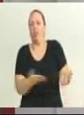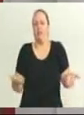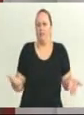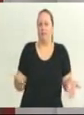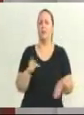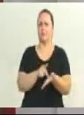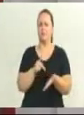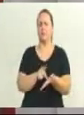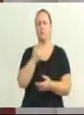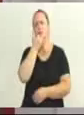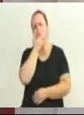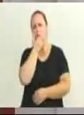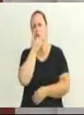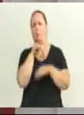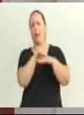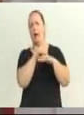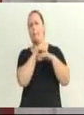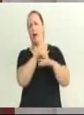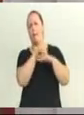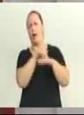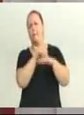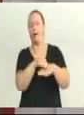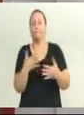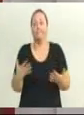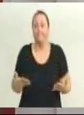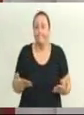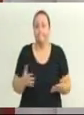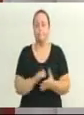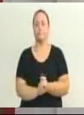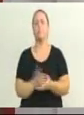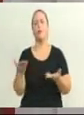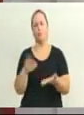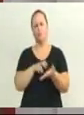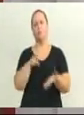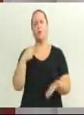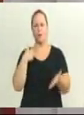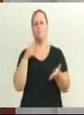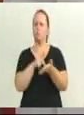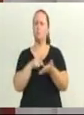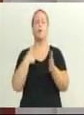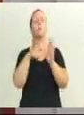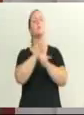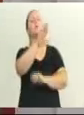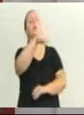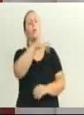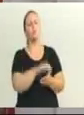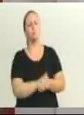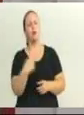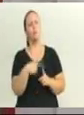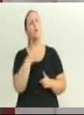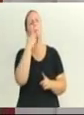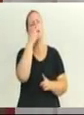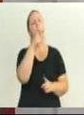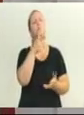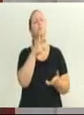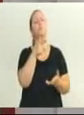verbalmente o agente de trânsito. Eu até cheguei pro agente de trânsito, vi ele hoje de manhã e perguntei, vereador Fábio Fidler, ô Tide, por tu não meteu a mão na cara,